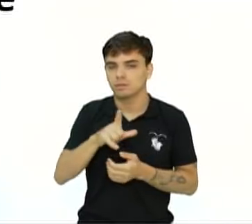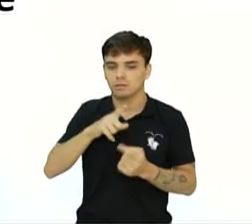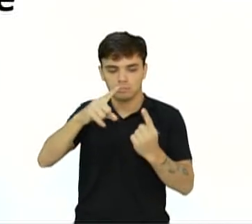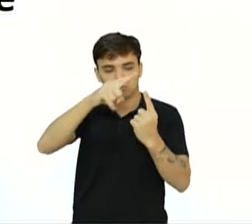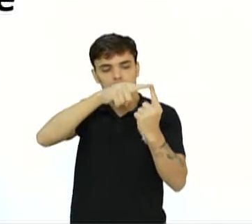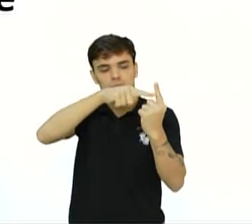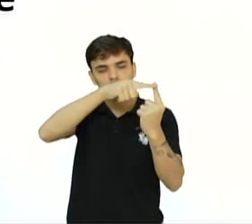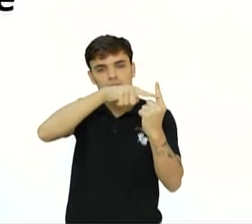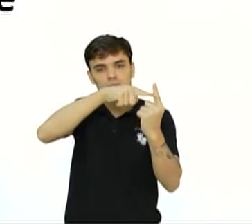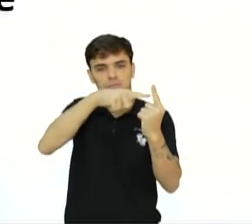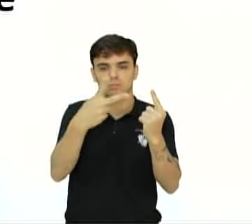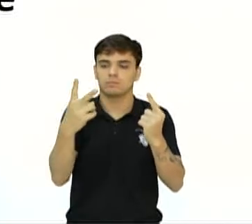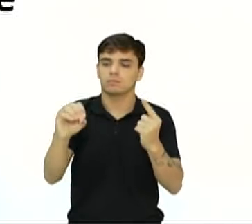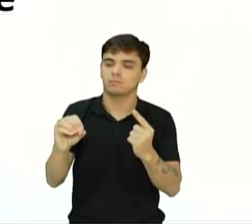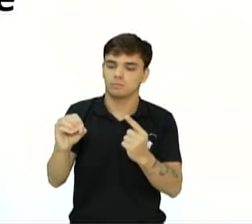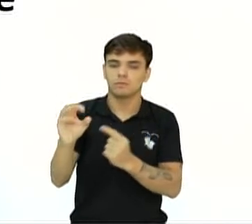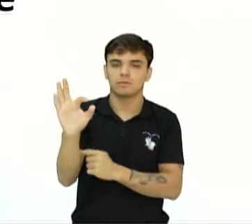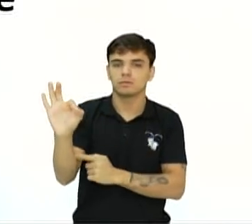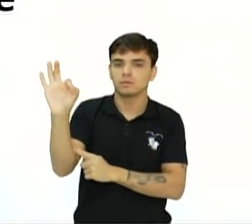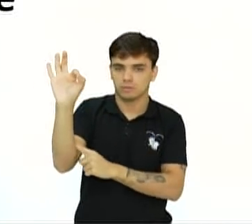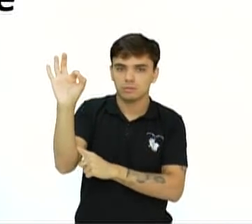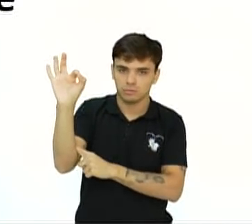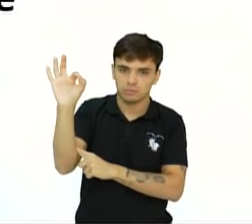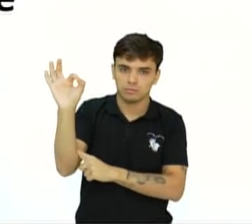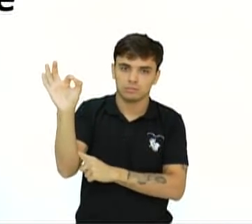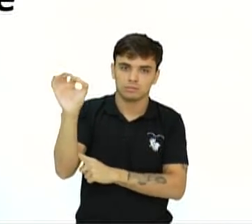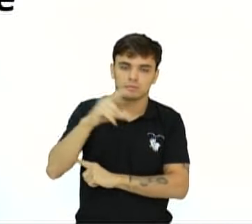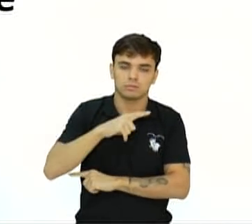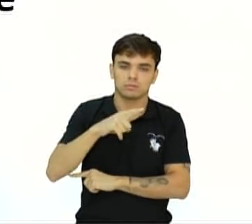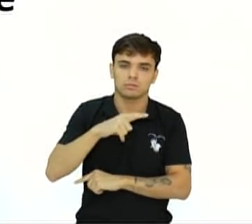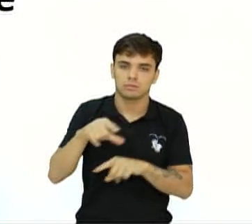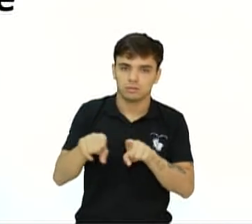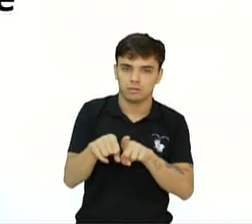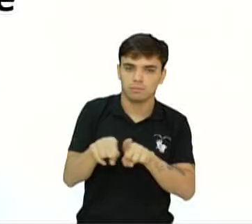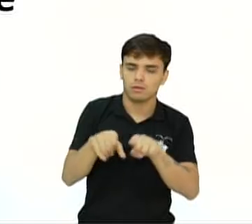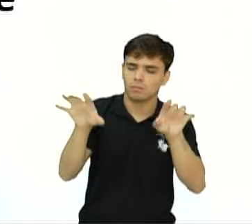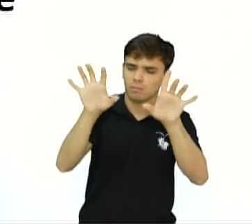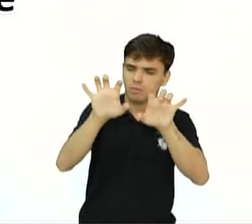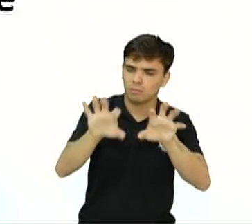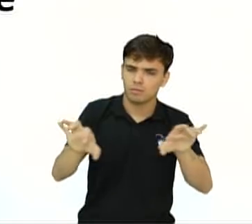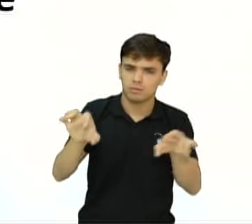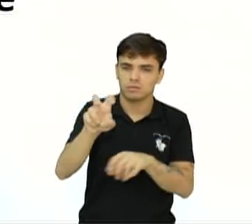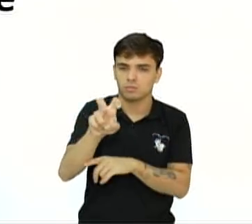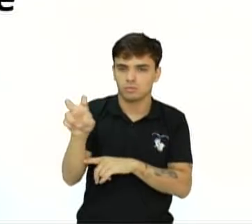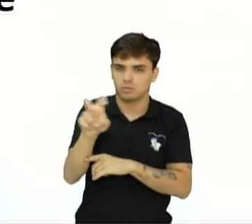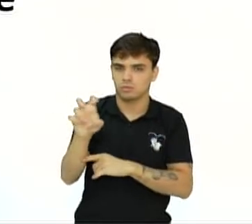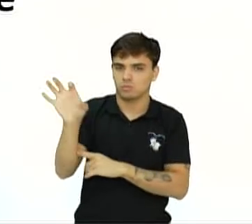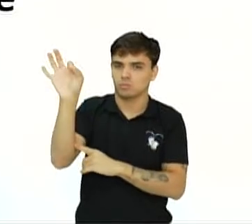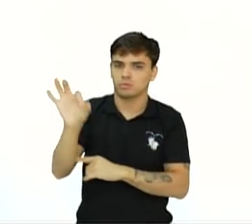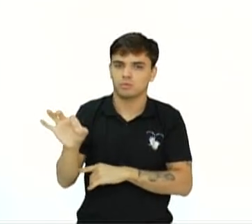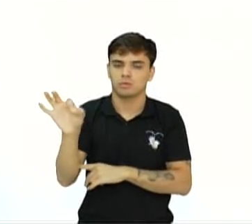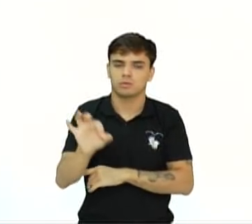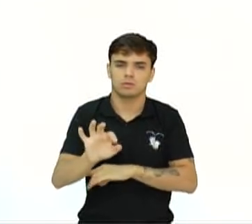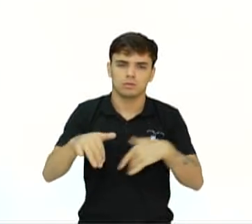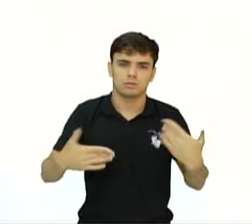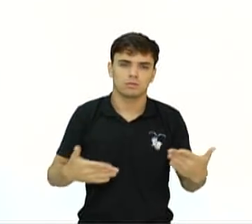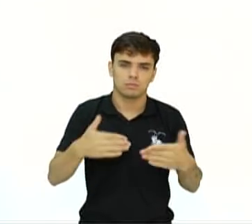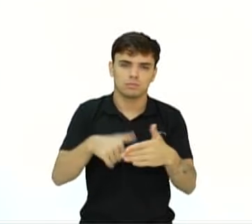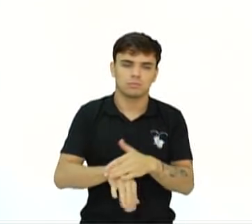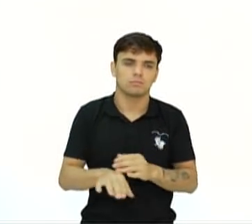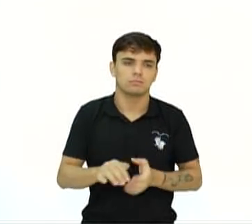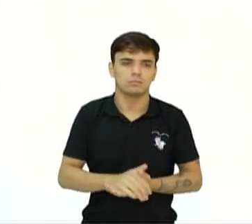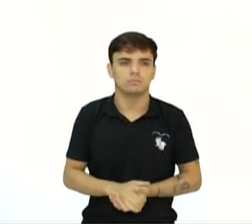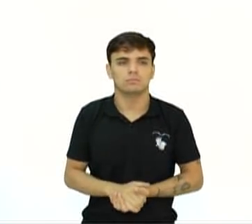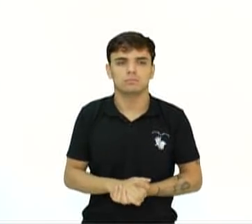temperatura constante de 20 graus a um nível de umidade de 55%. E atualmente fica lá no Museu do Louvre,